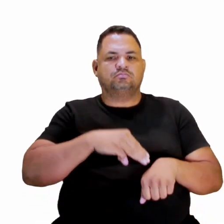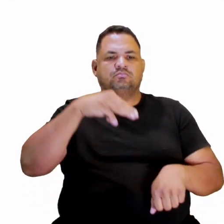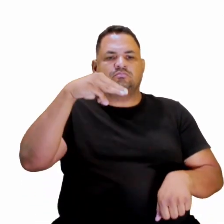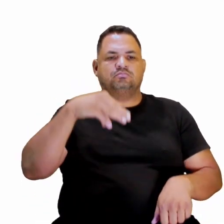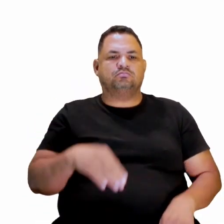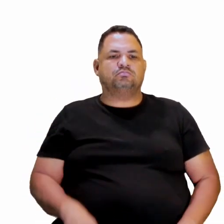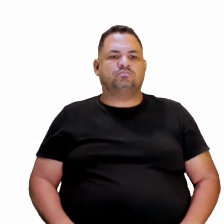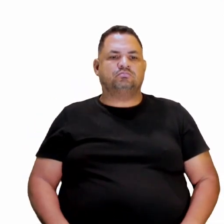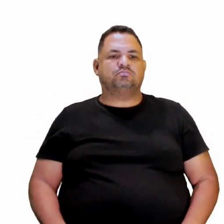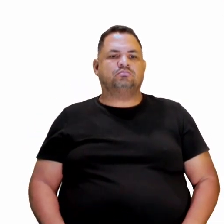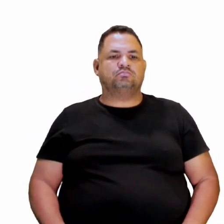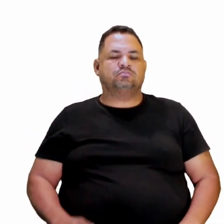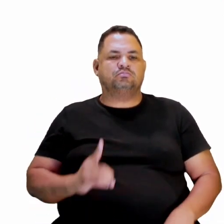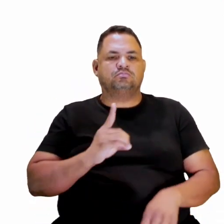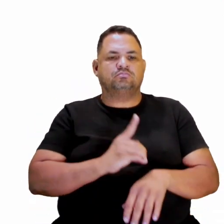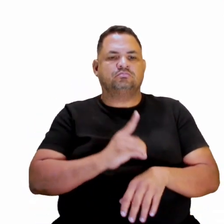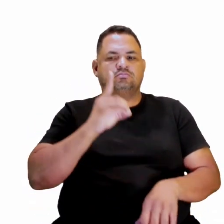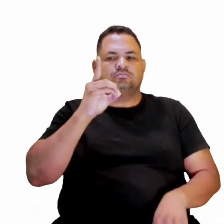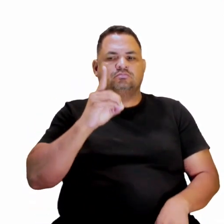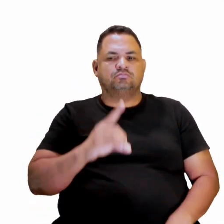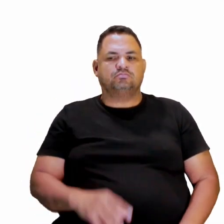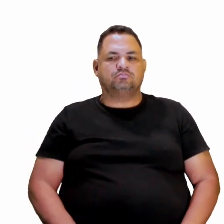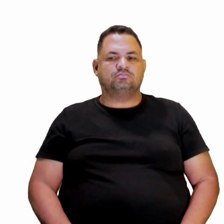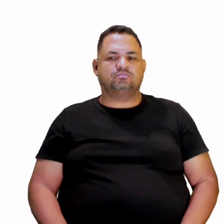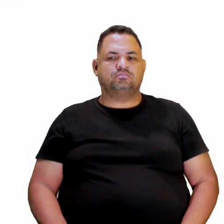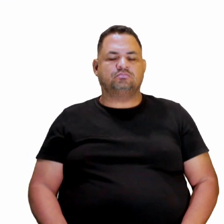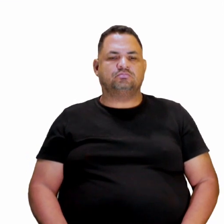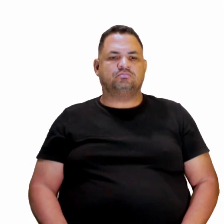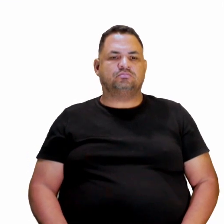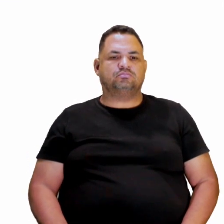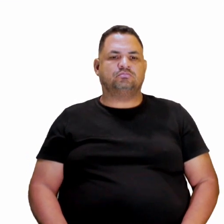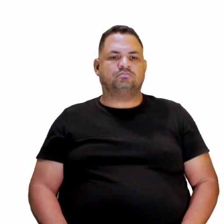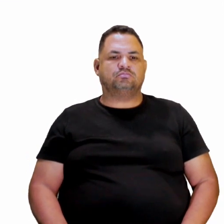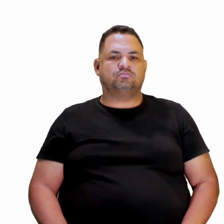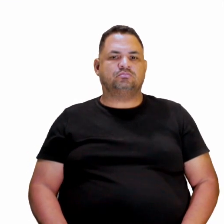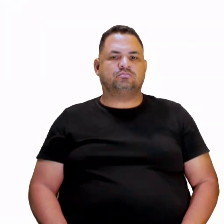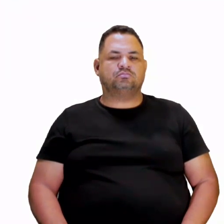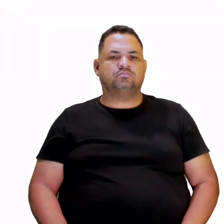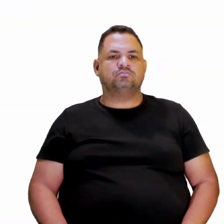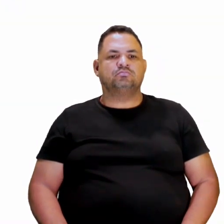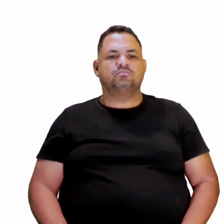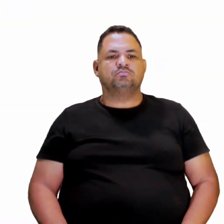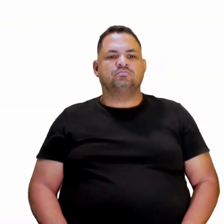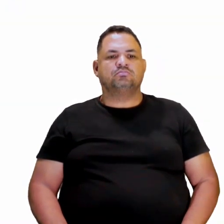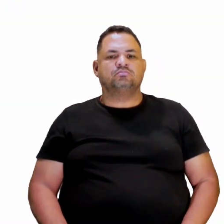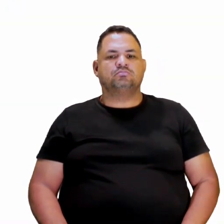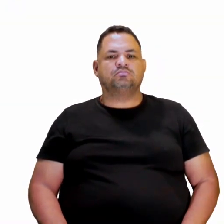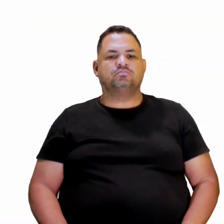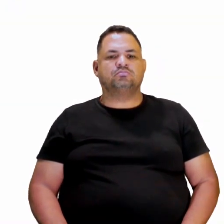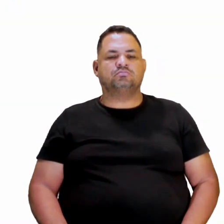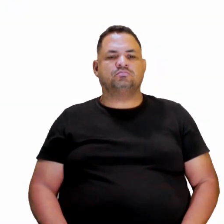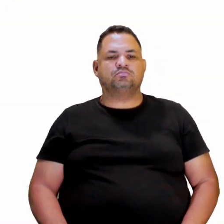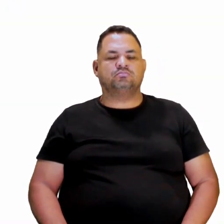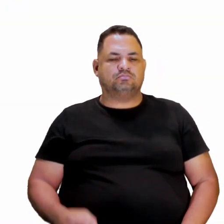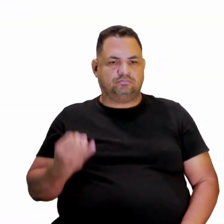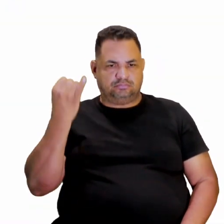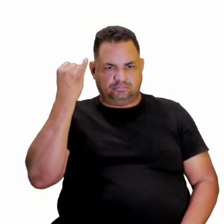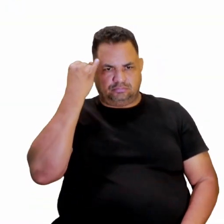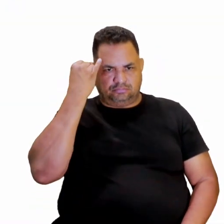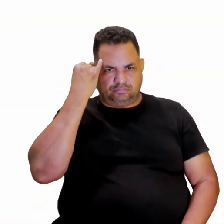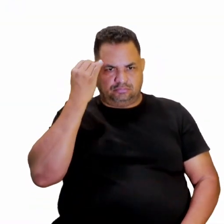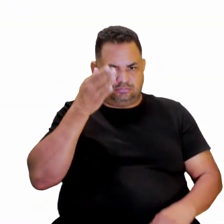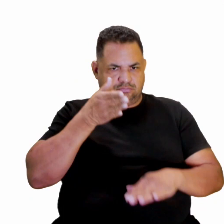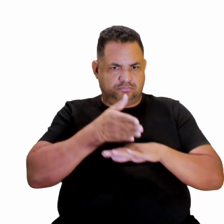e doctorate degree, que é o quê? Doutorado. Então, olha só, aquela informação lá de que